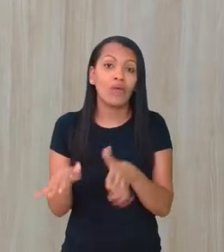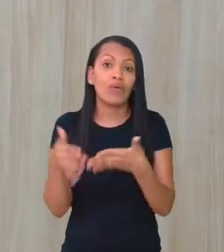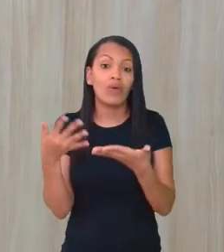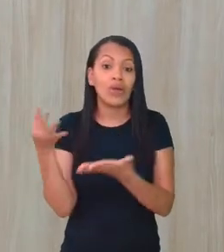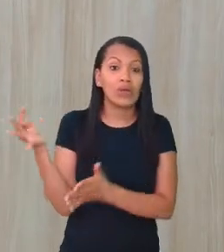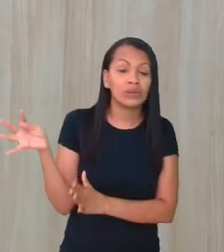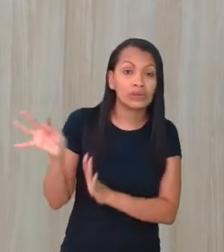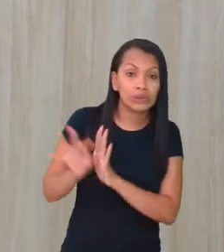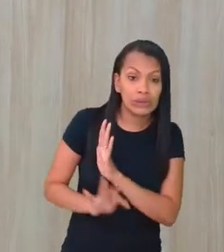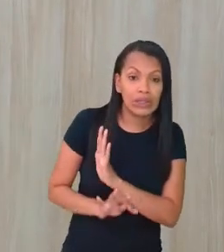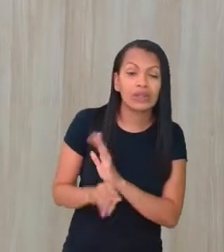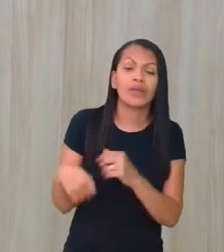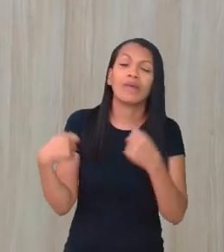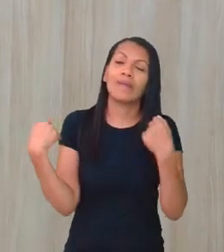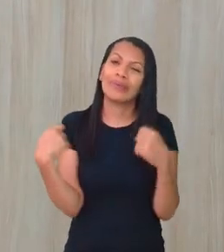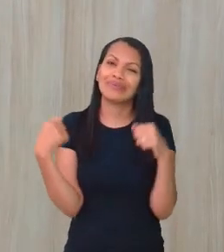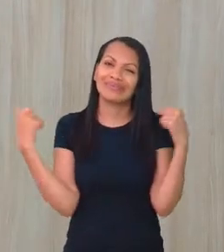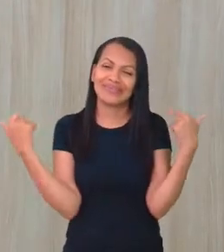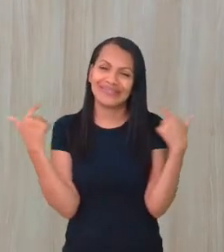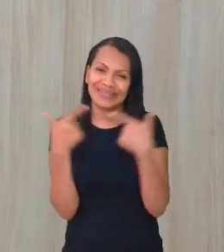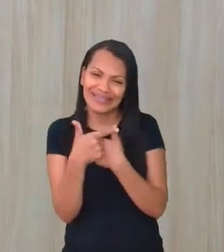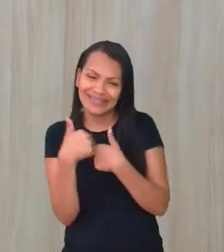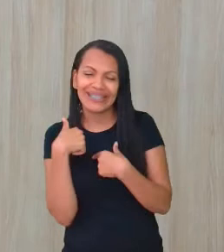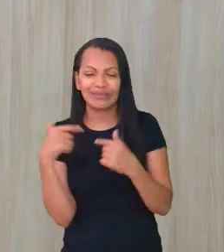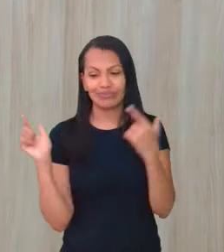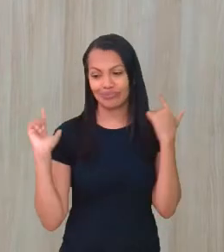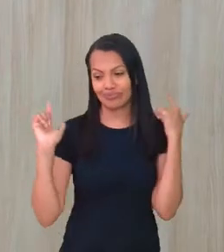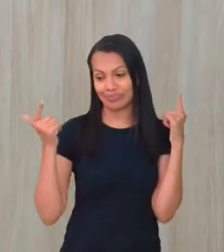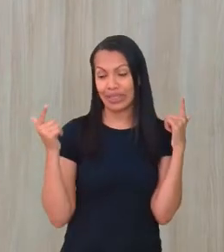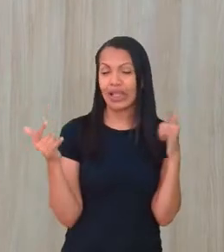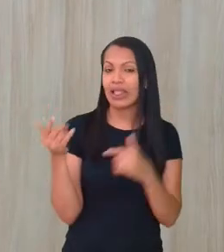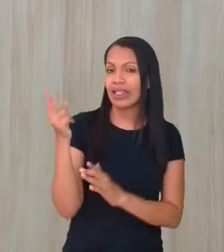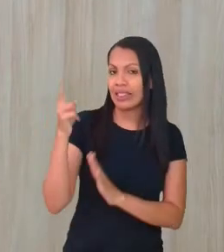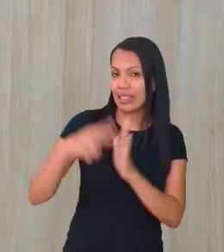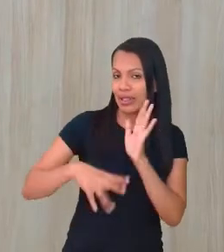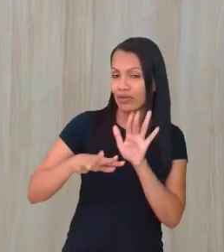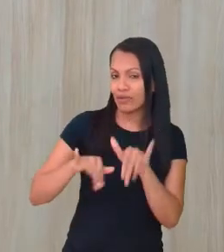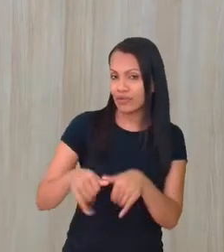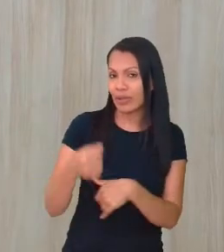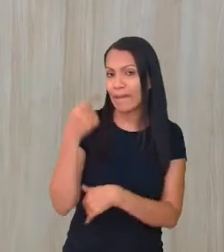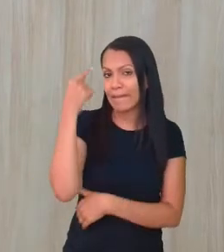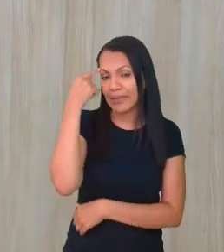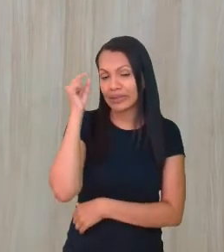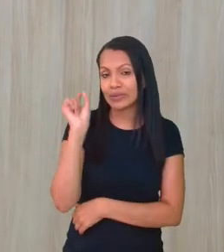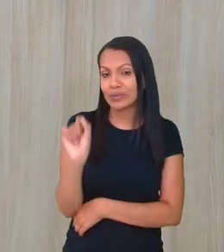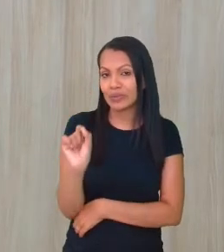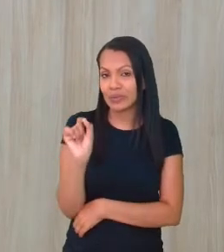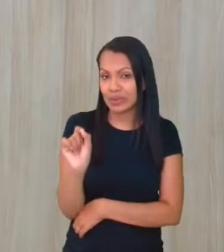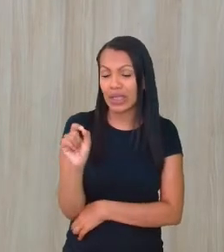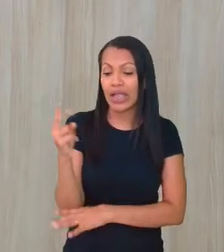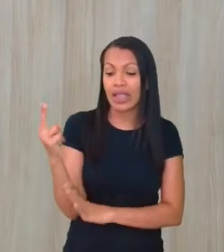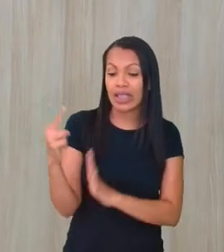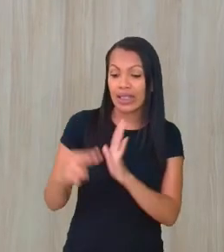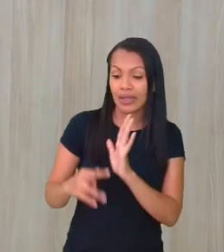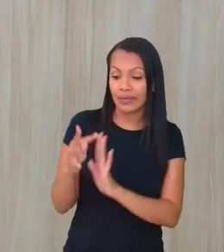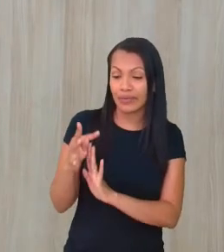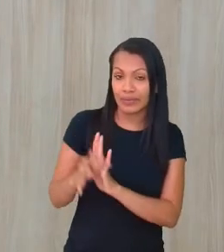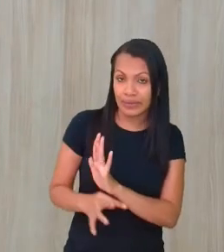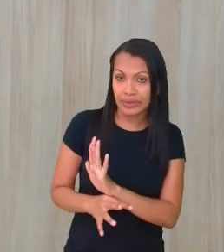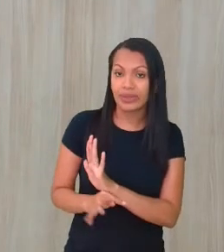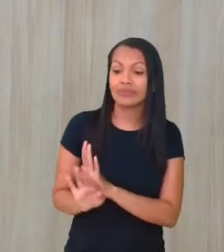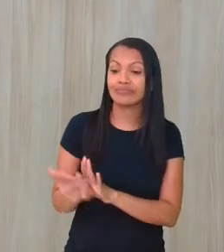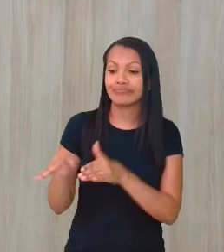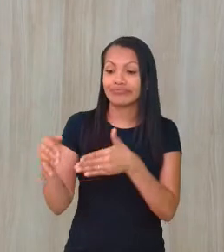tem aquela sua dose de humor, que a gente se diverte lendo. E no final a gente pensa assim, poxa, valeu a pena ler esse texto. Olha que ponto de